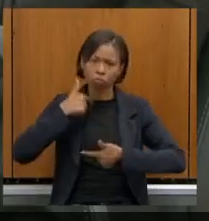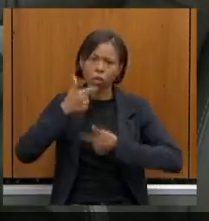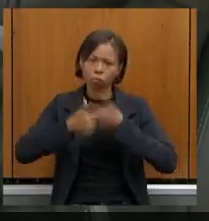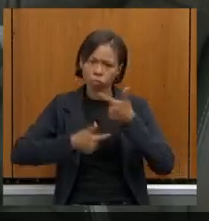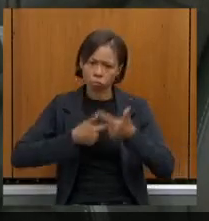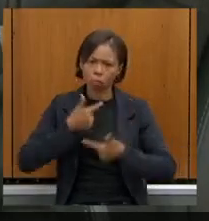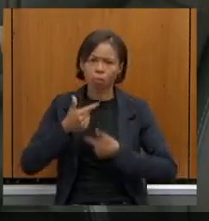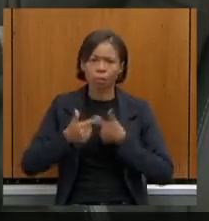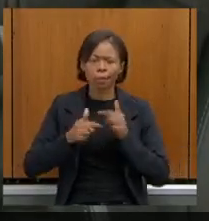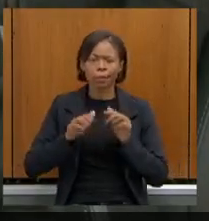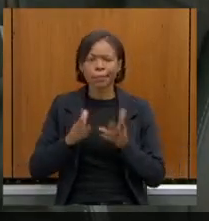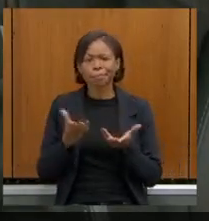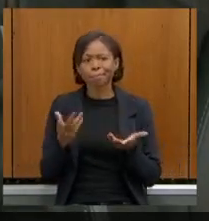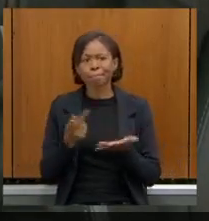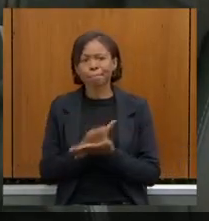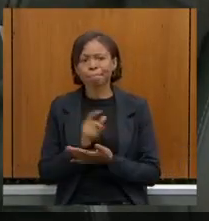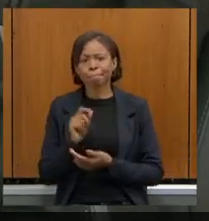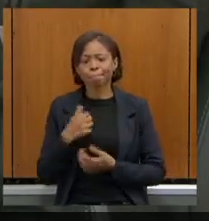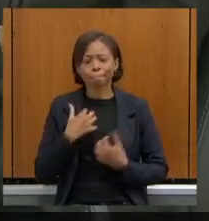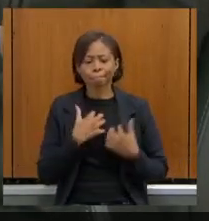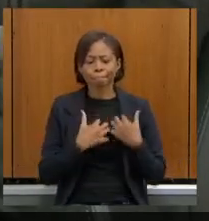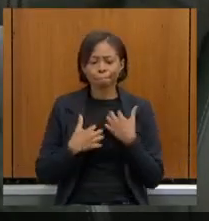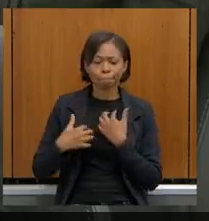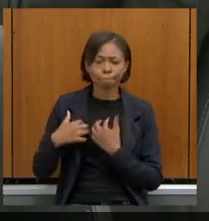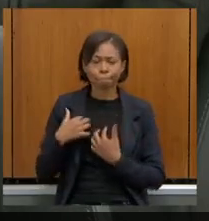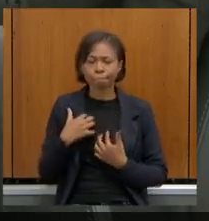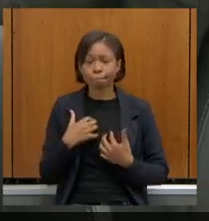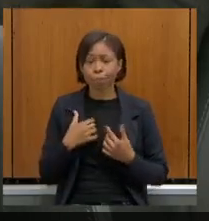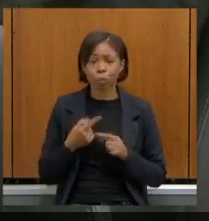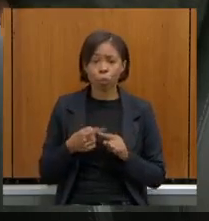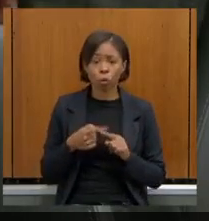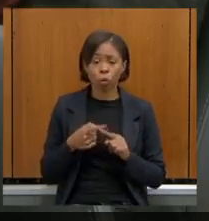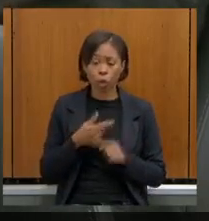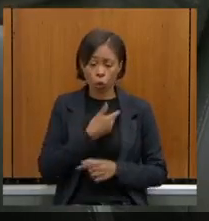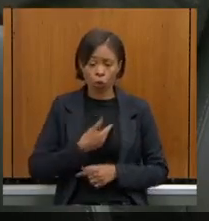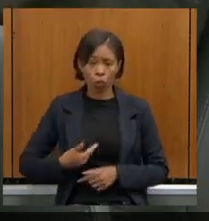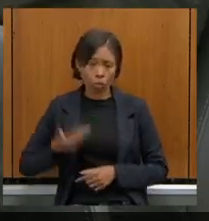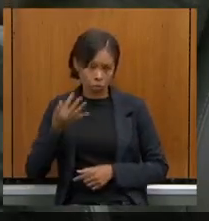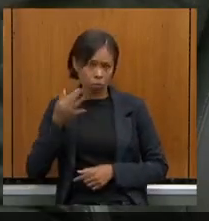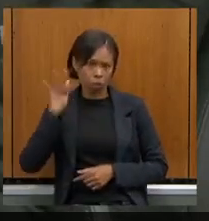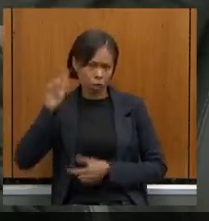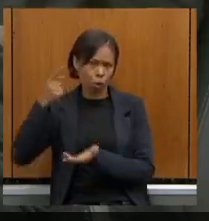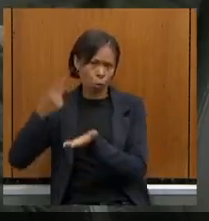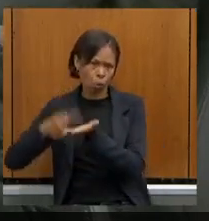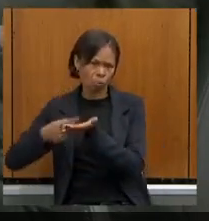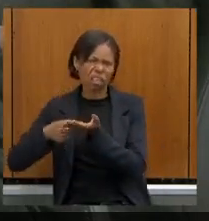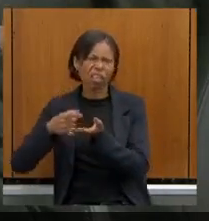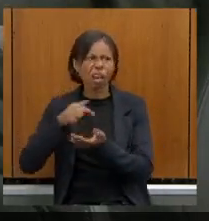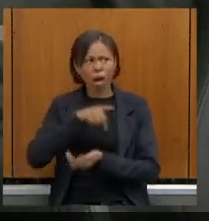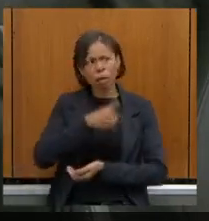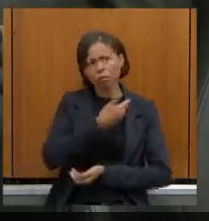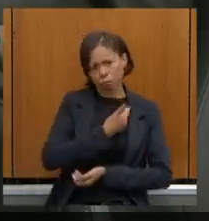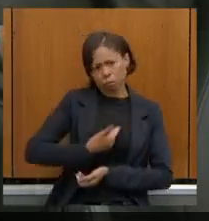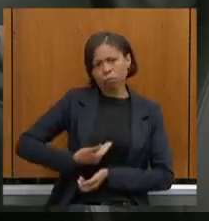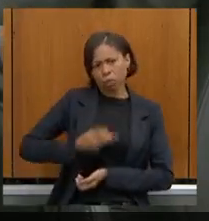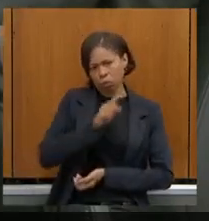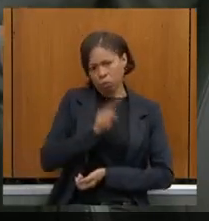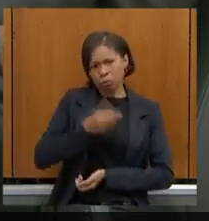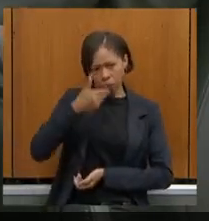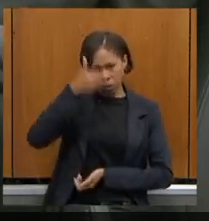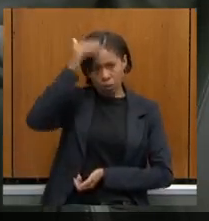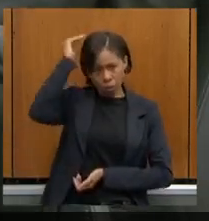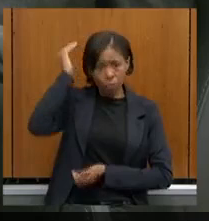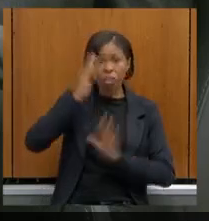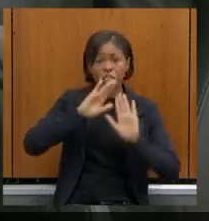sabe porque os compromissos assumidos pelo governo federal apesar do governador Romeu Zema ter ido